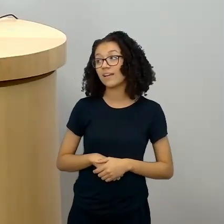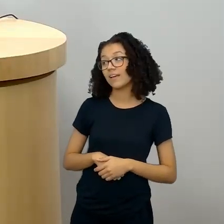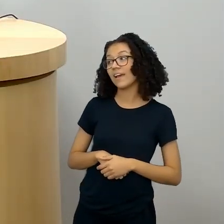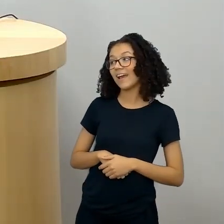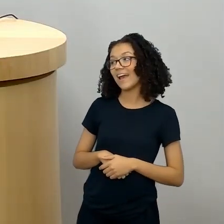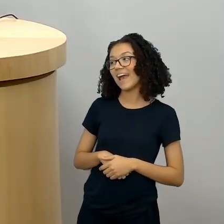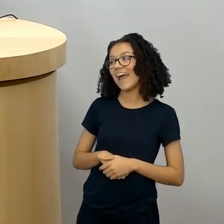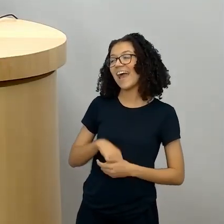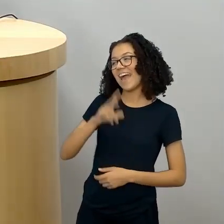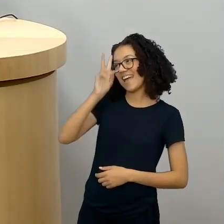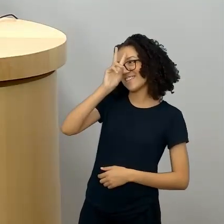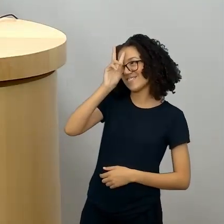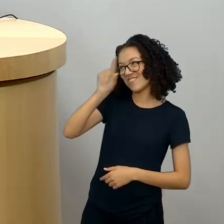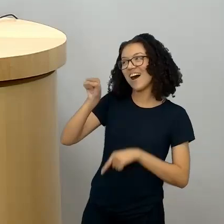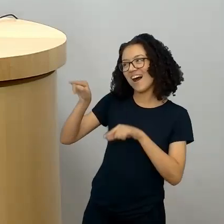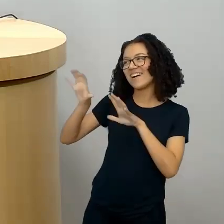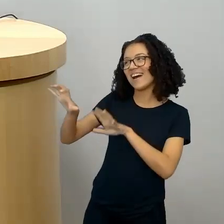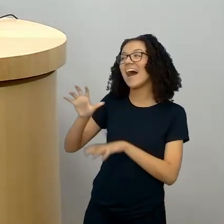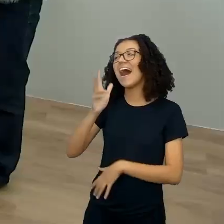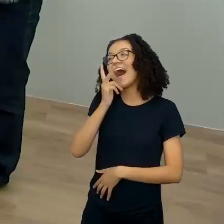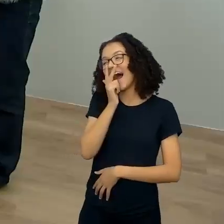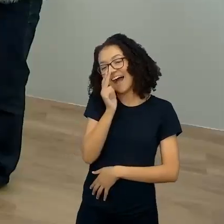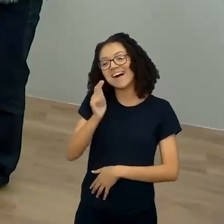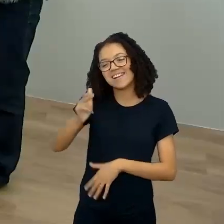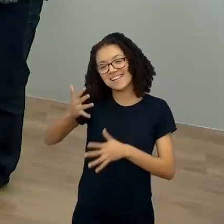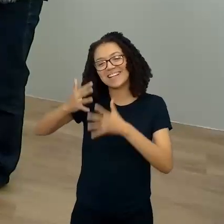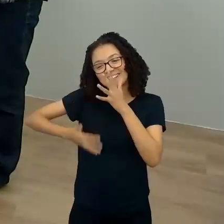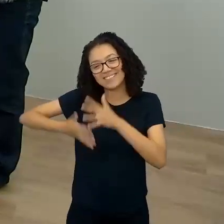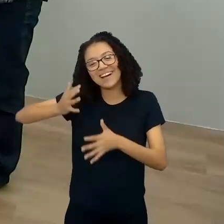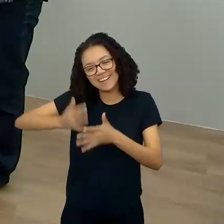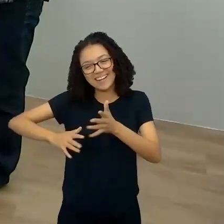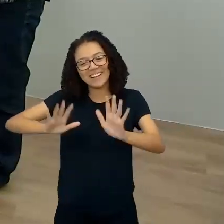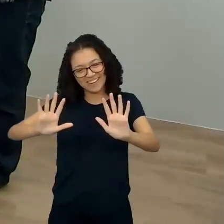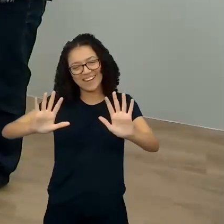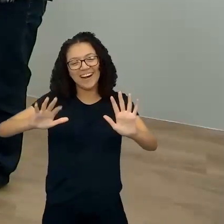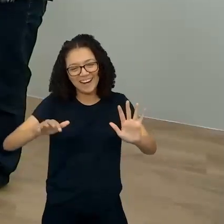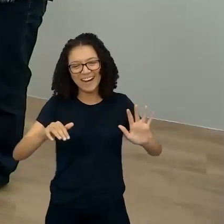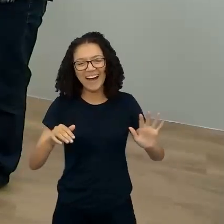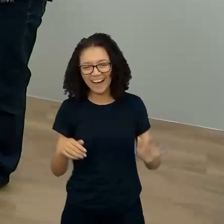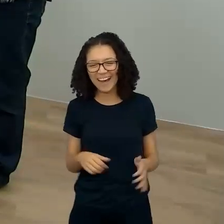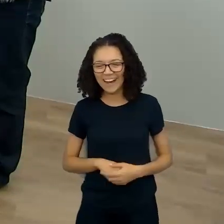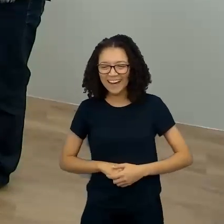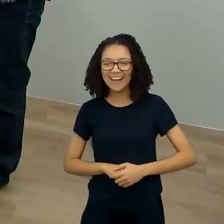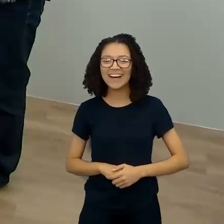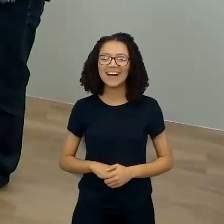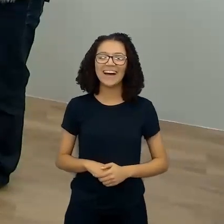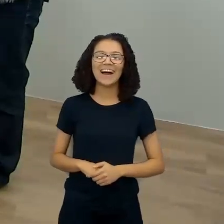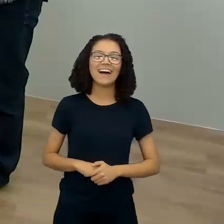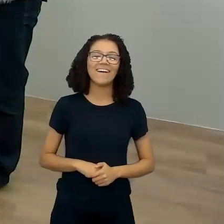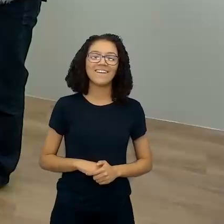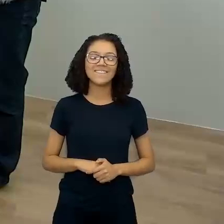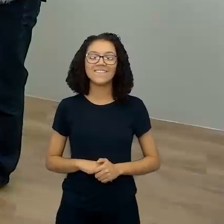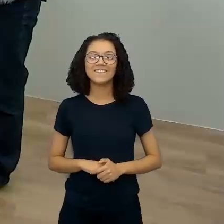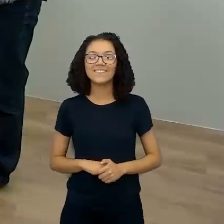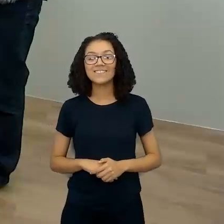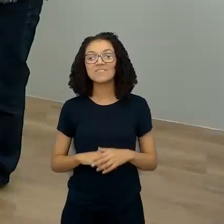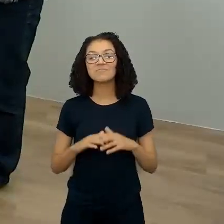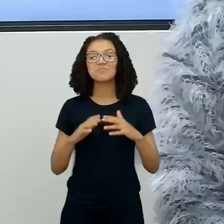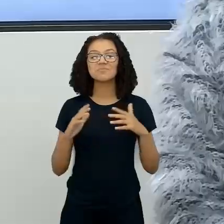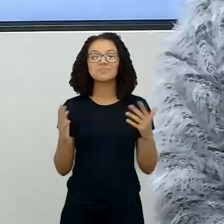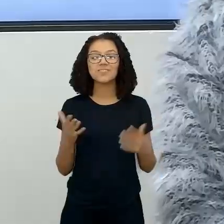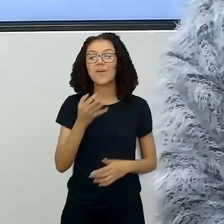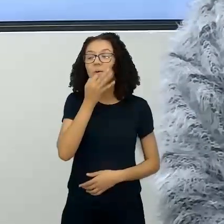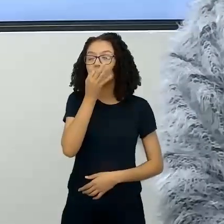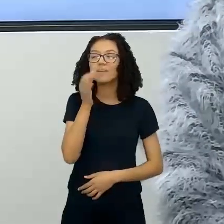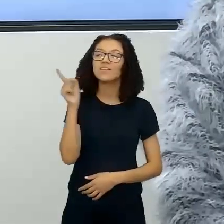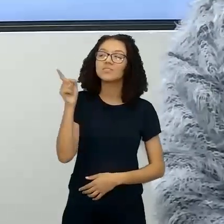atrapalhou. Se eu estou perguntando, né? Alguma coisa aconteceu. Quase, né? O que você